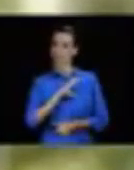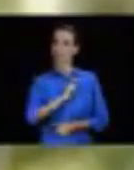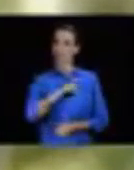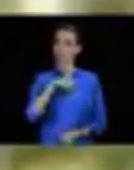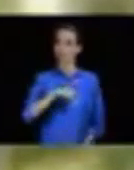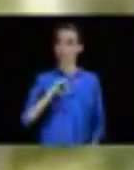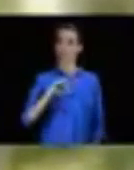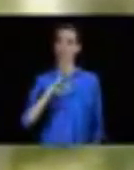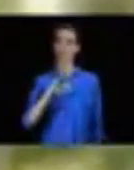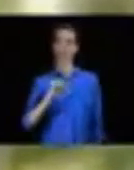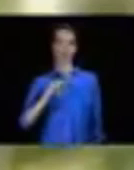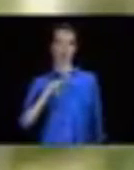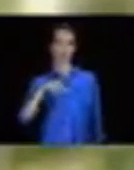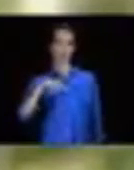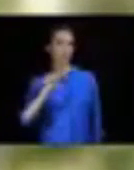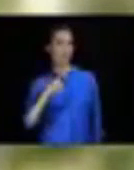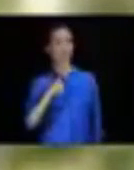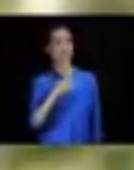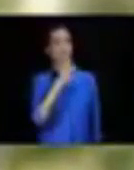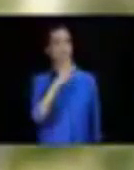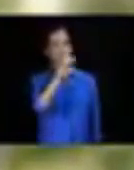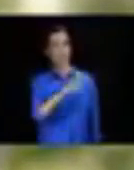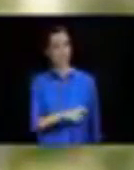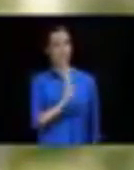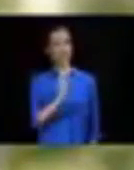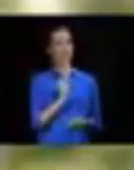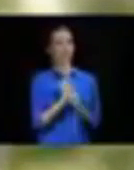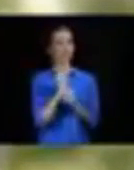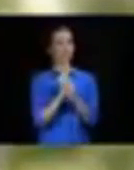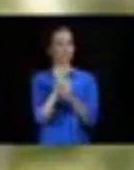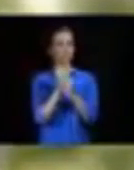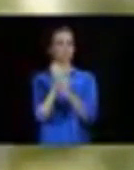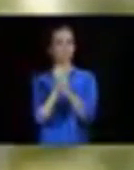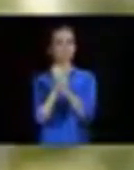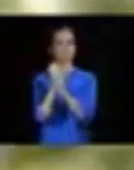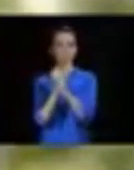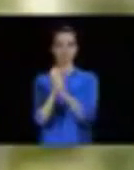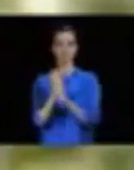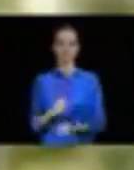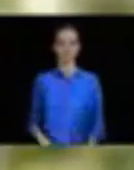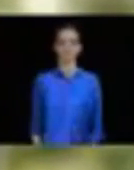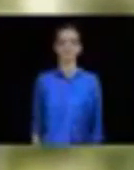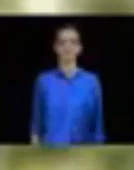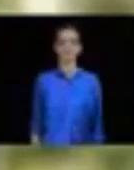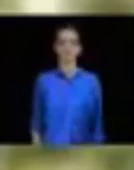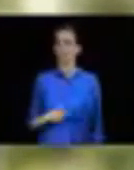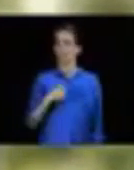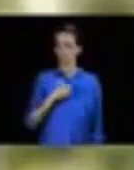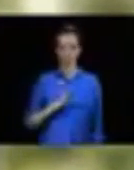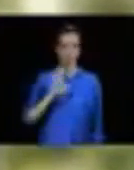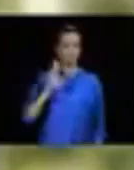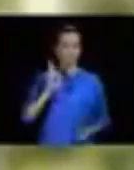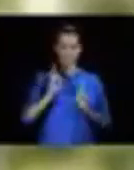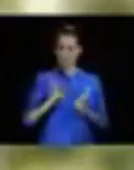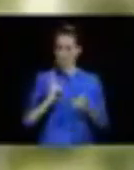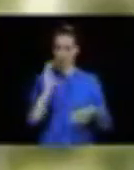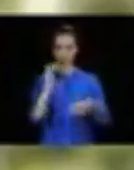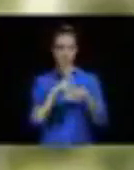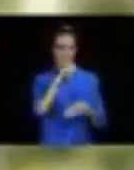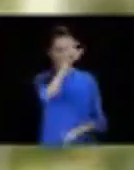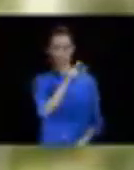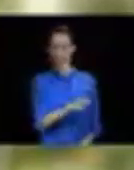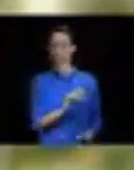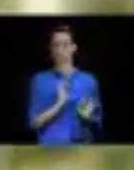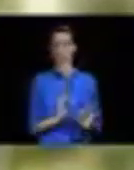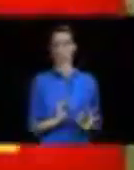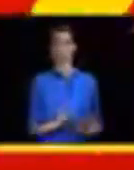por nós aqui de Itaúna. Eu conheço ele já há muitas décadas. E eu, se depender de mim, todo o meu